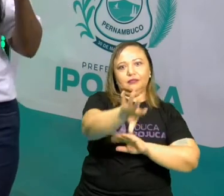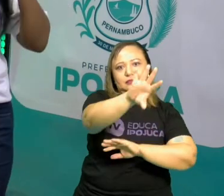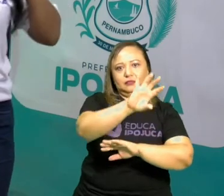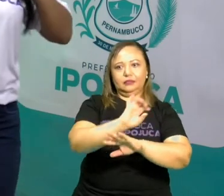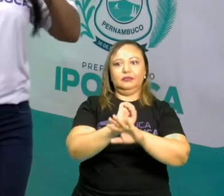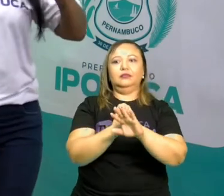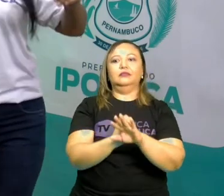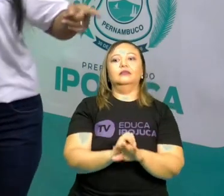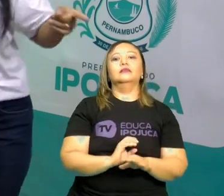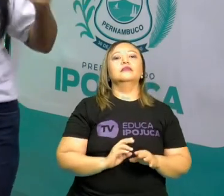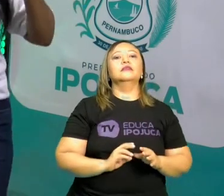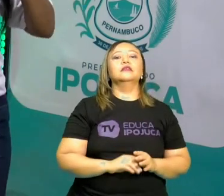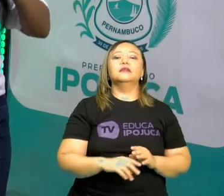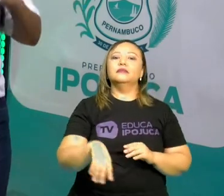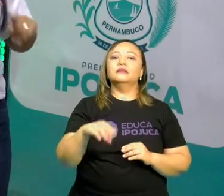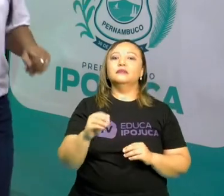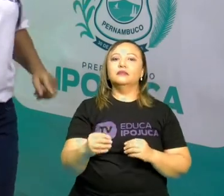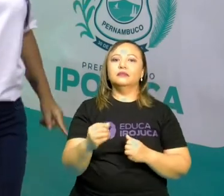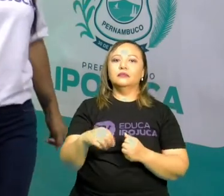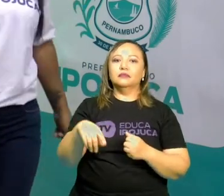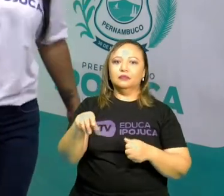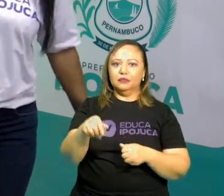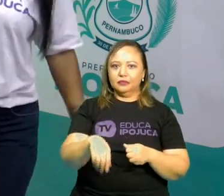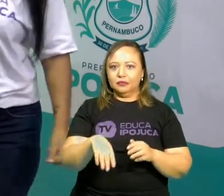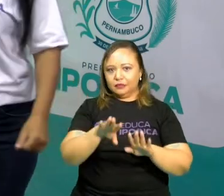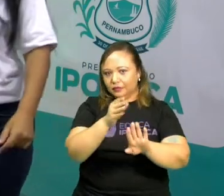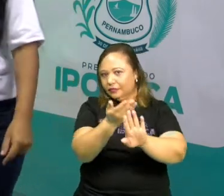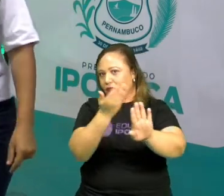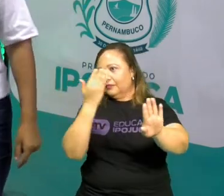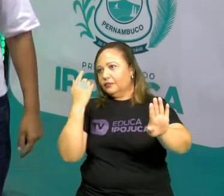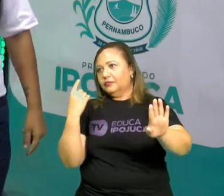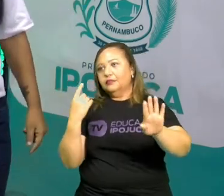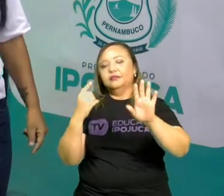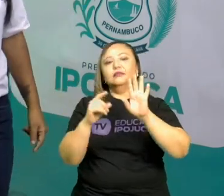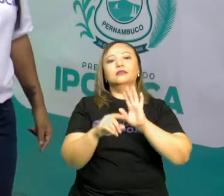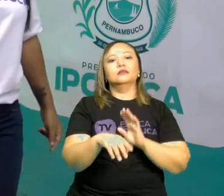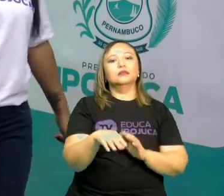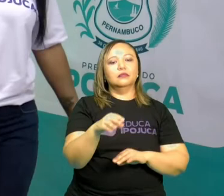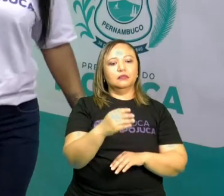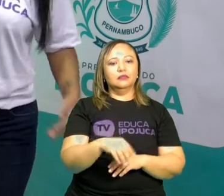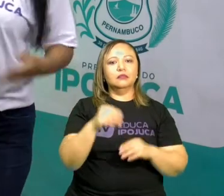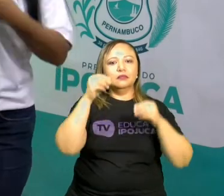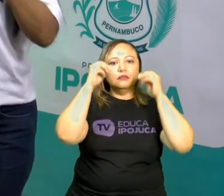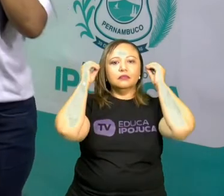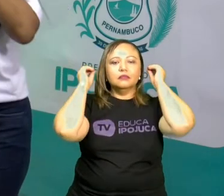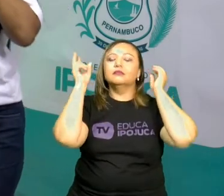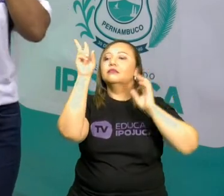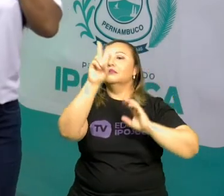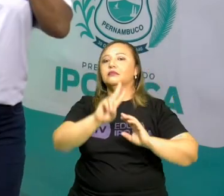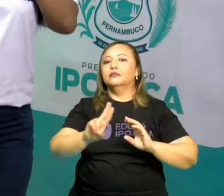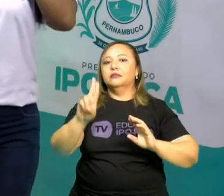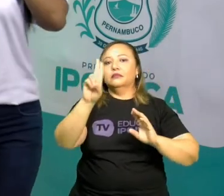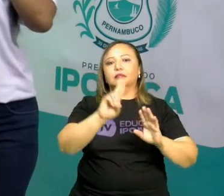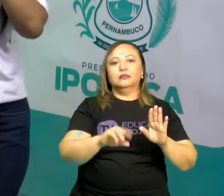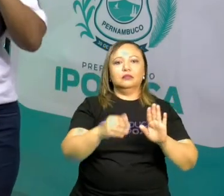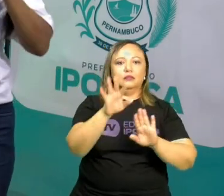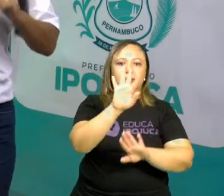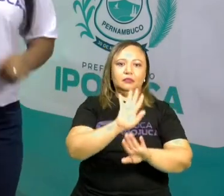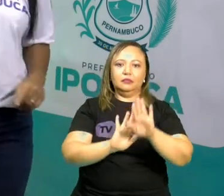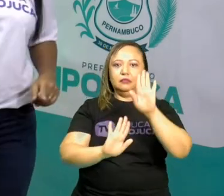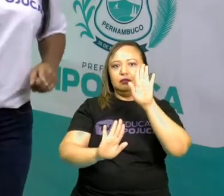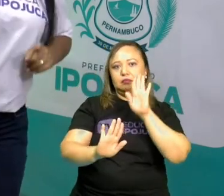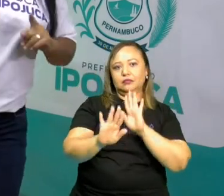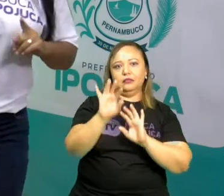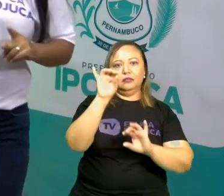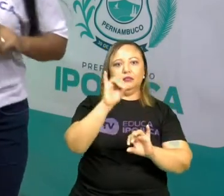te pegar. Tem que se afastar, a máscara usar, pois tem que